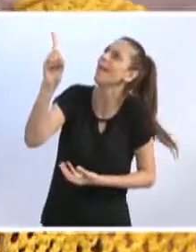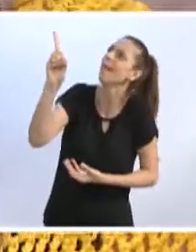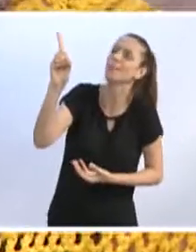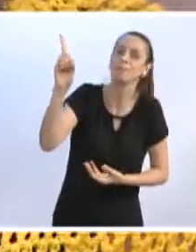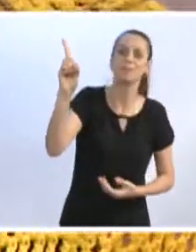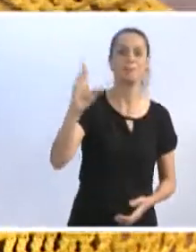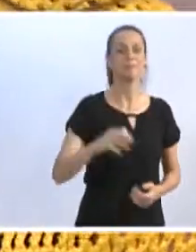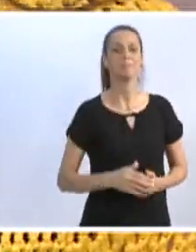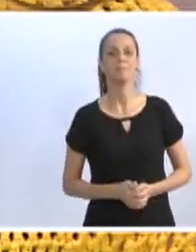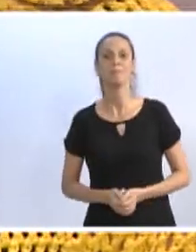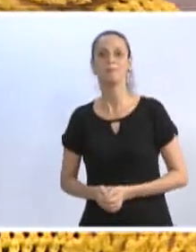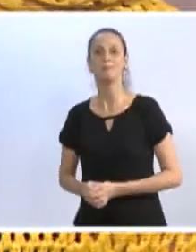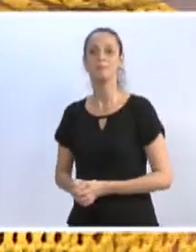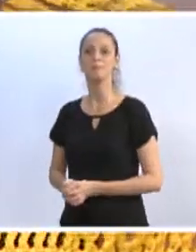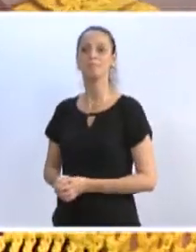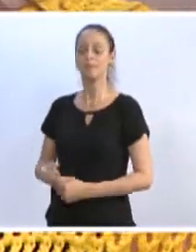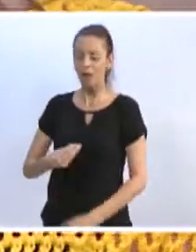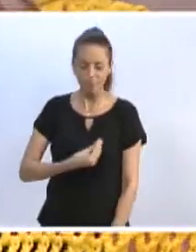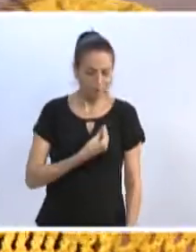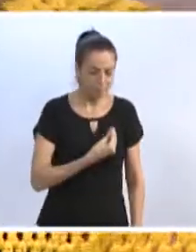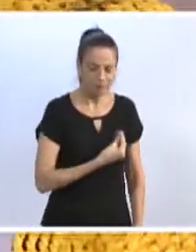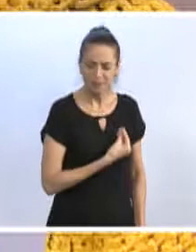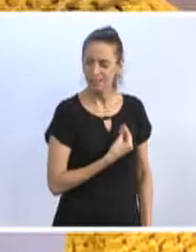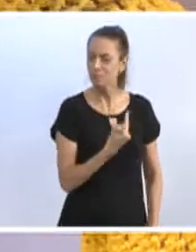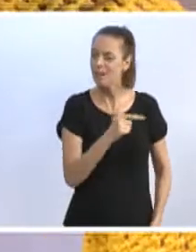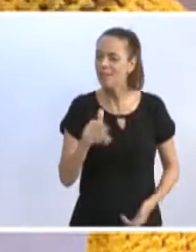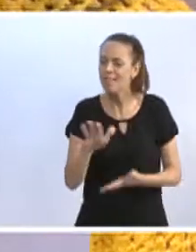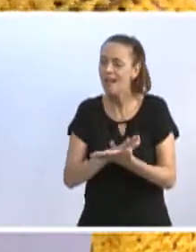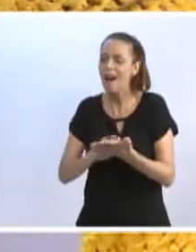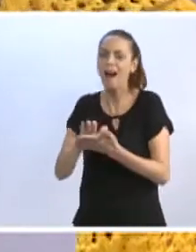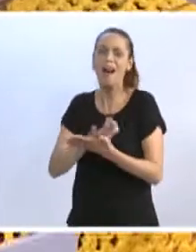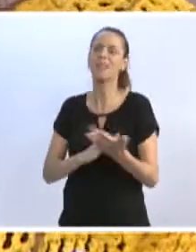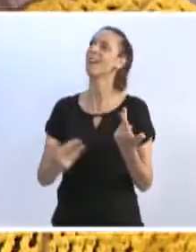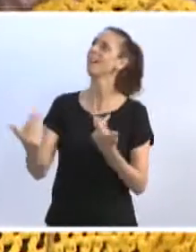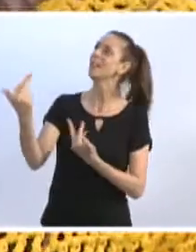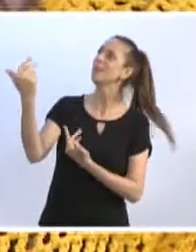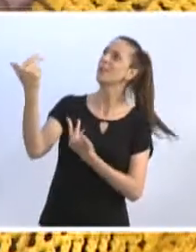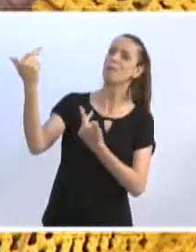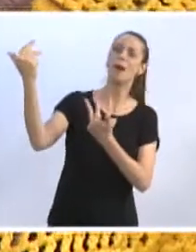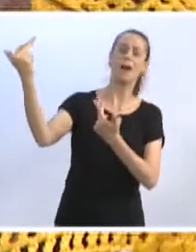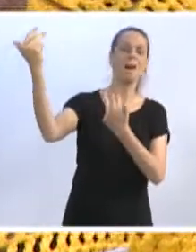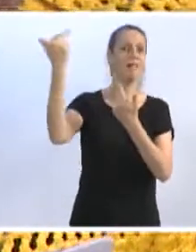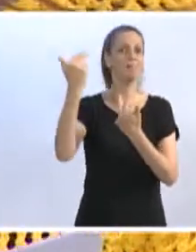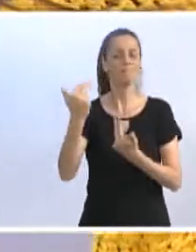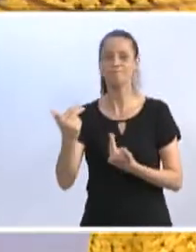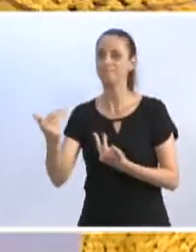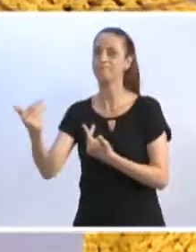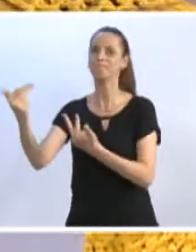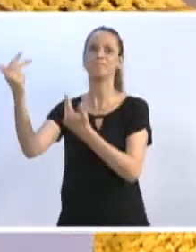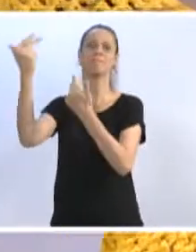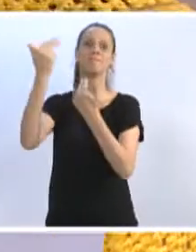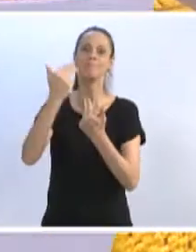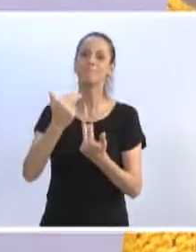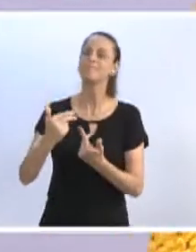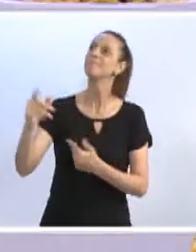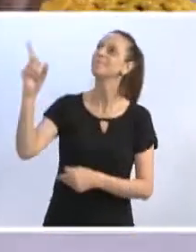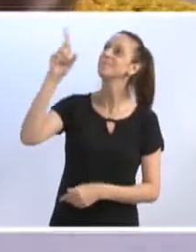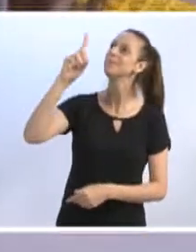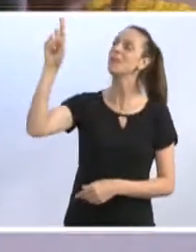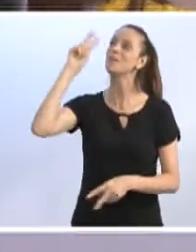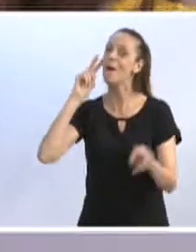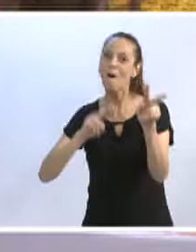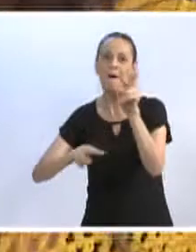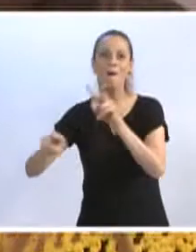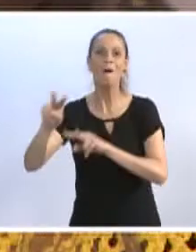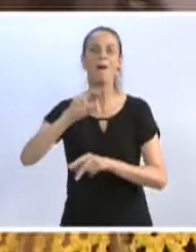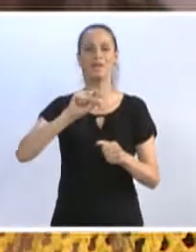Nada é igual ao seu redor, tudo se faz no seu